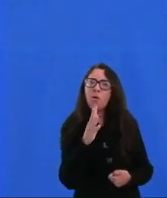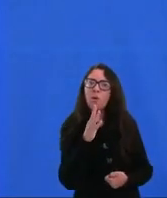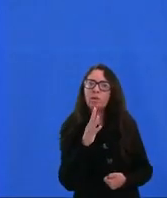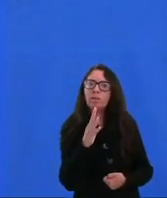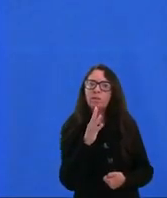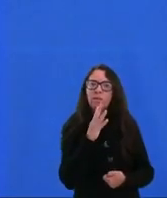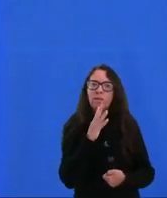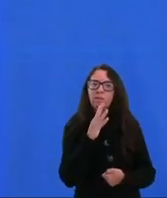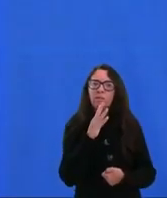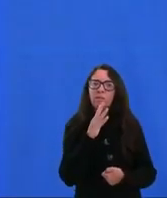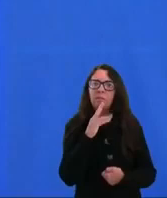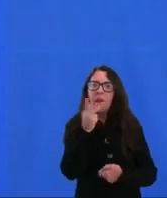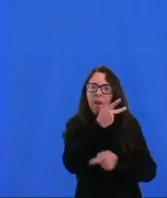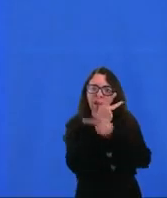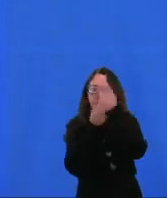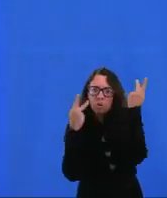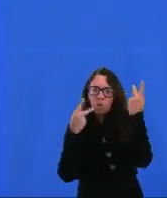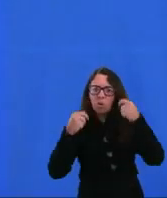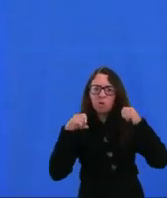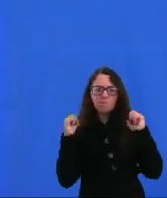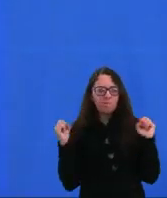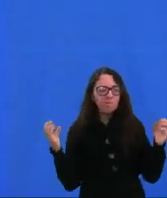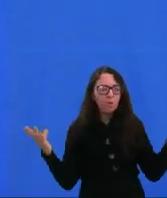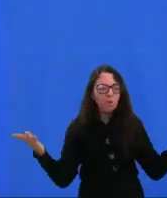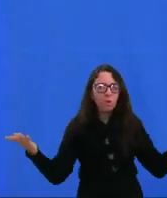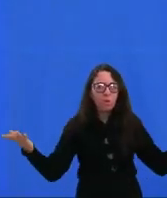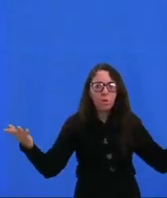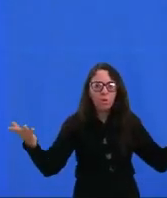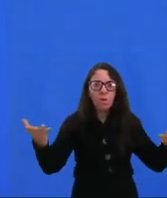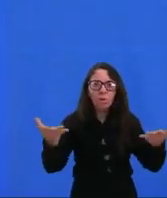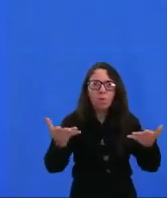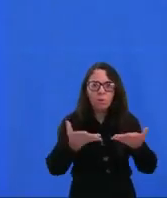que é feito para Deus podemos usar os meios que forem